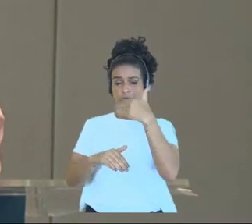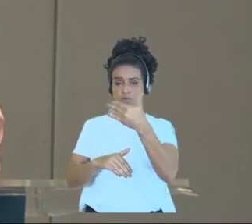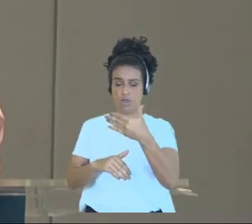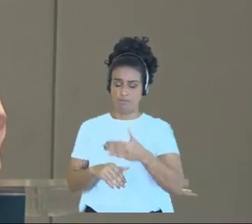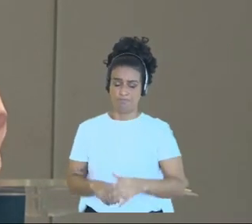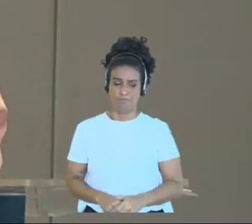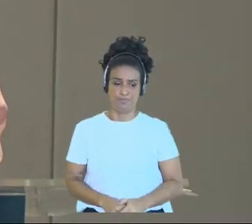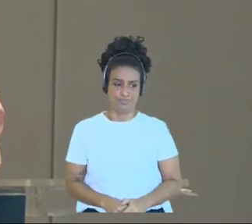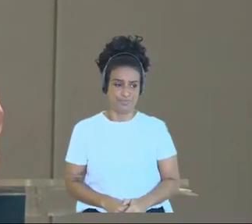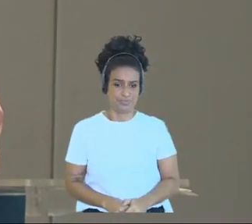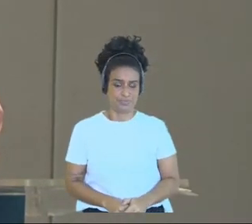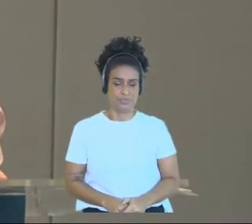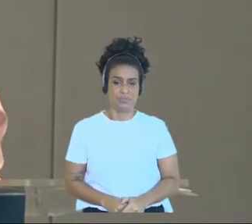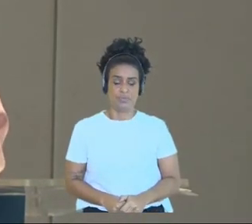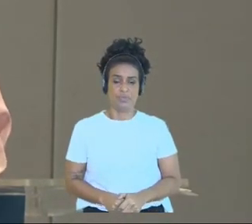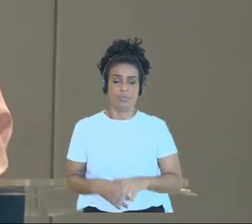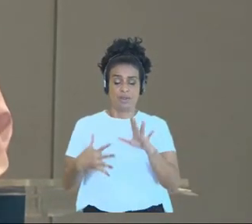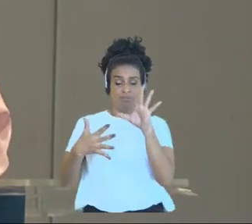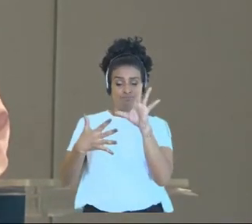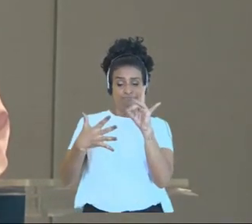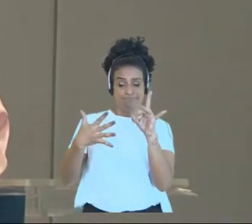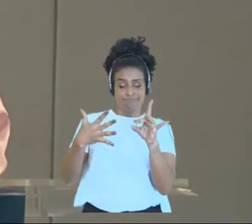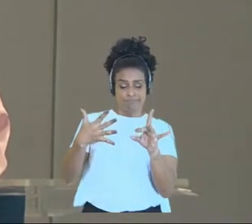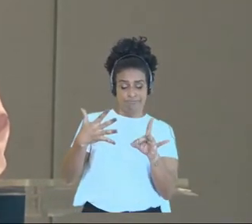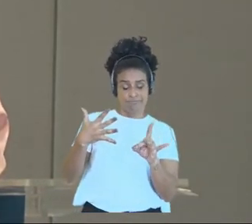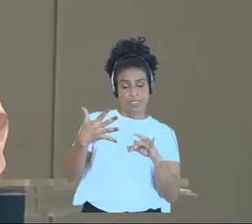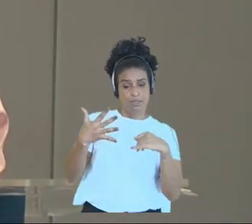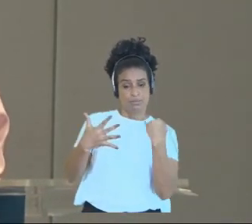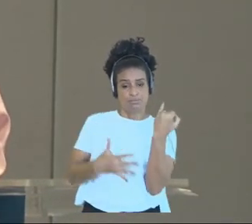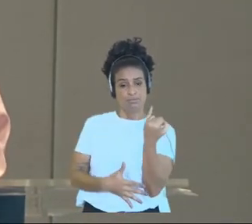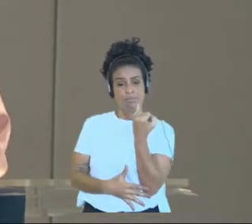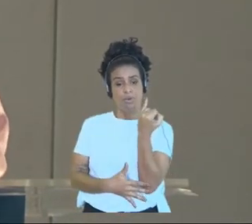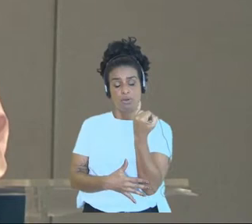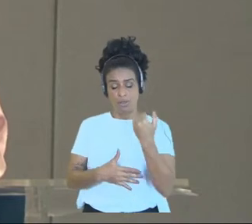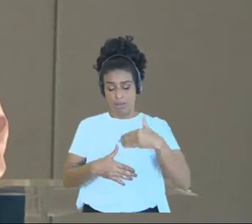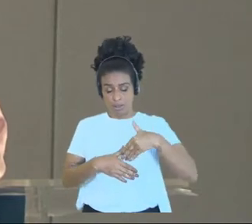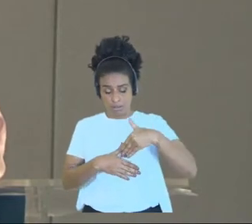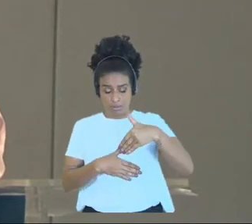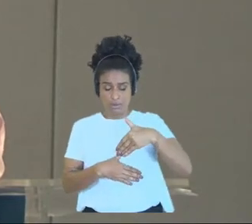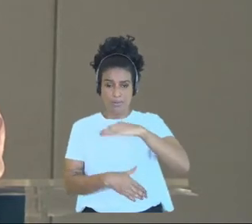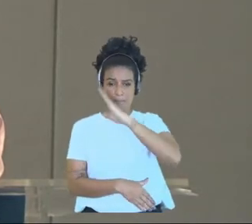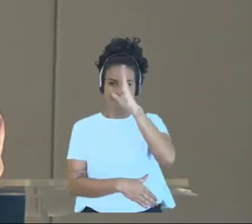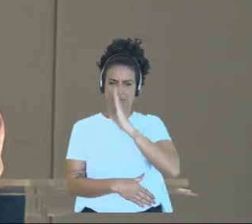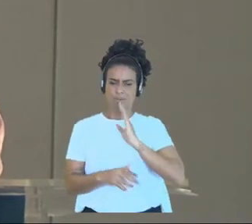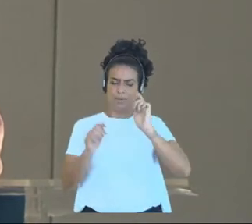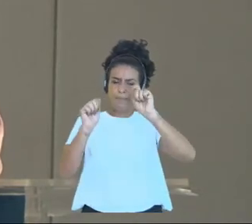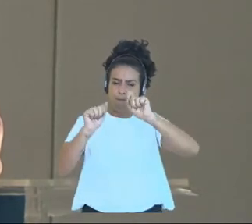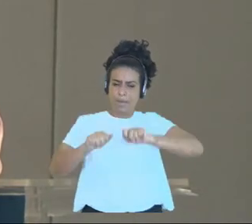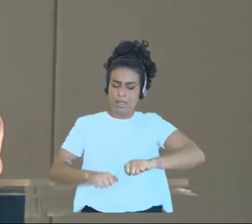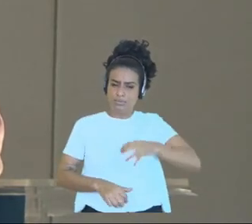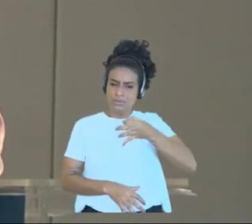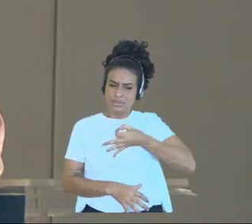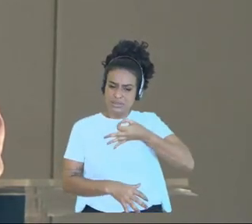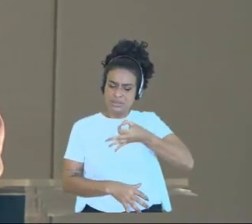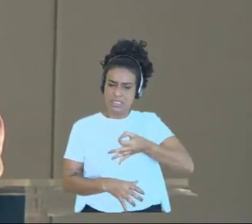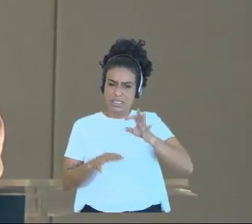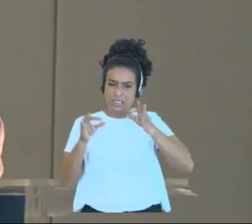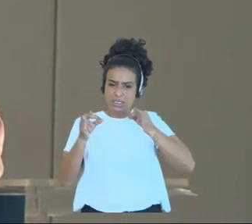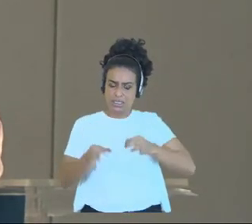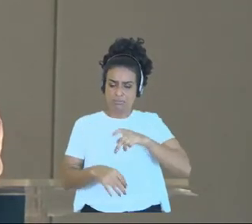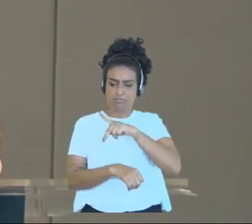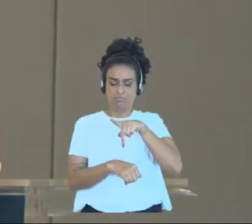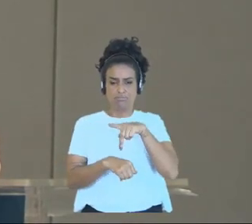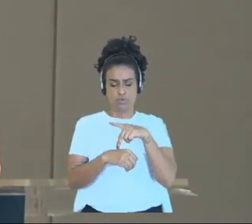externa. As questões importantes que seguem agora serão: os brasileiros podem ter certeza de que seu